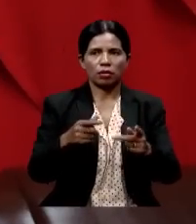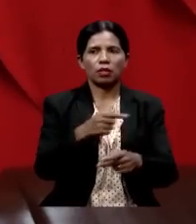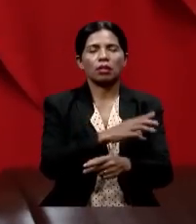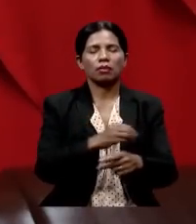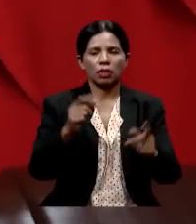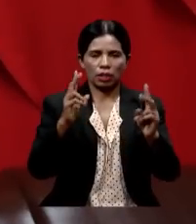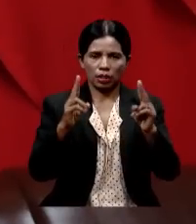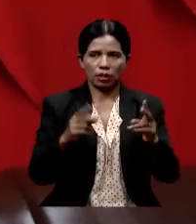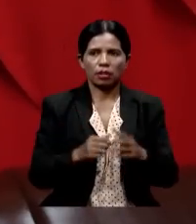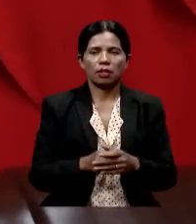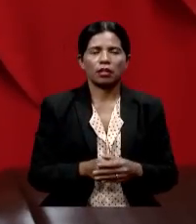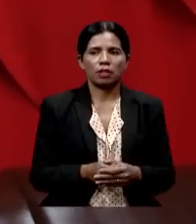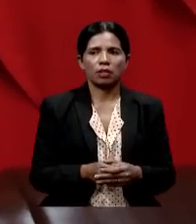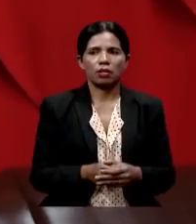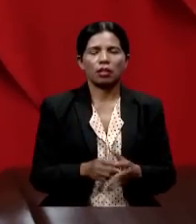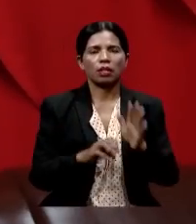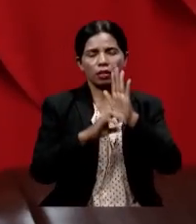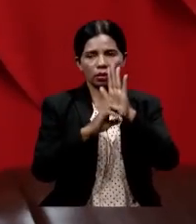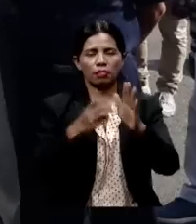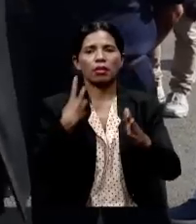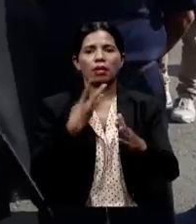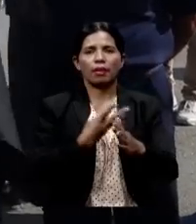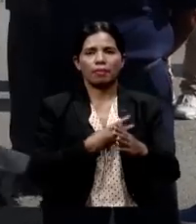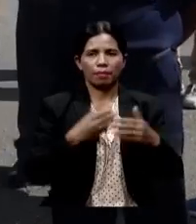noba deski por exemplo si ami ya